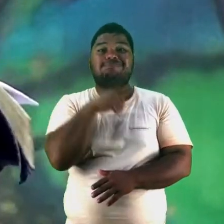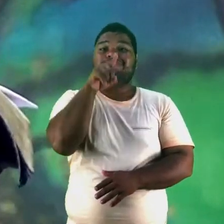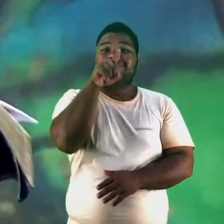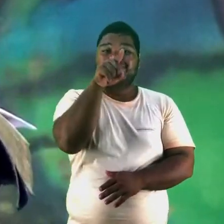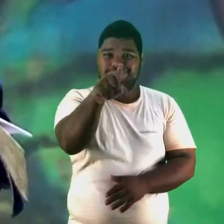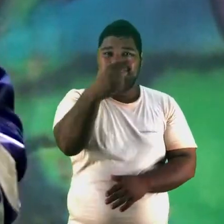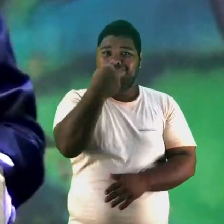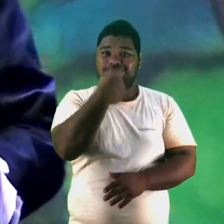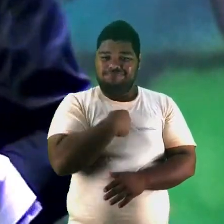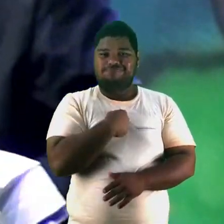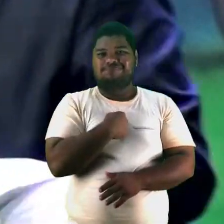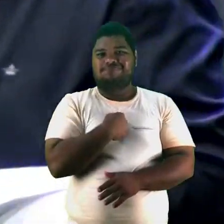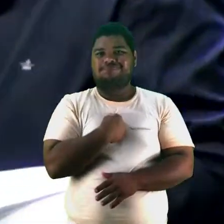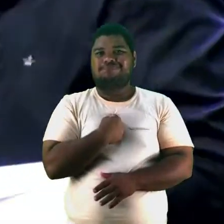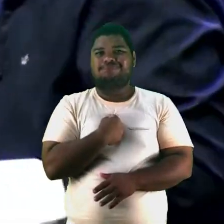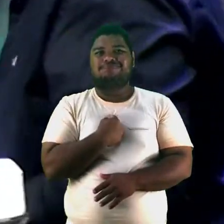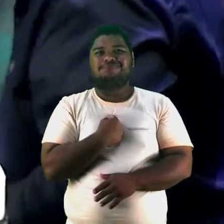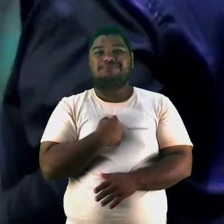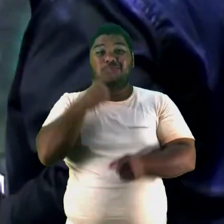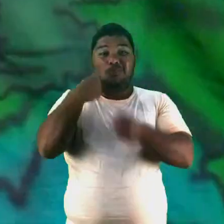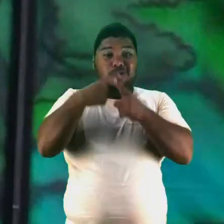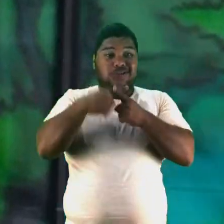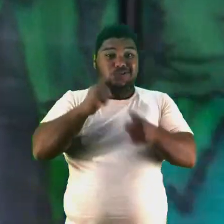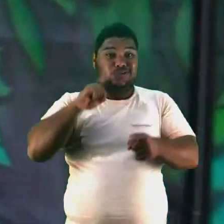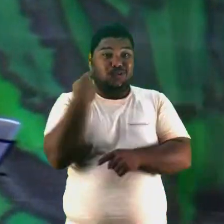causa dos nossos pecados.